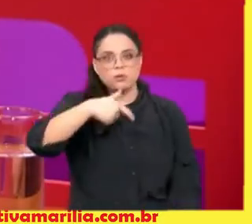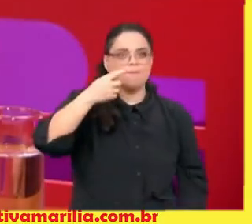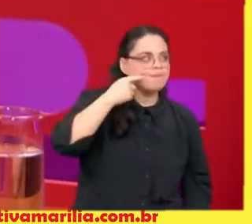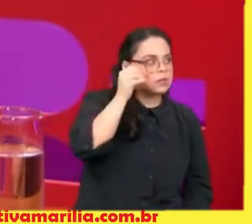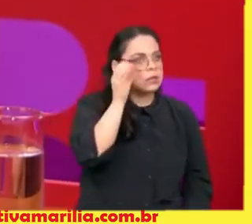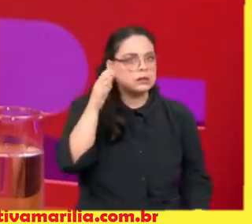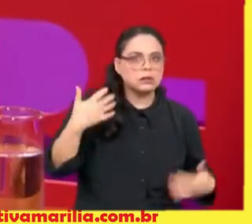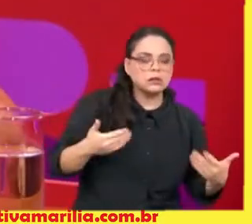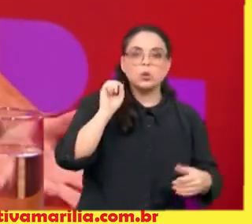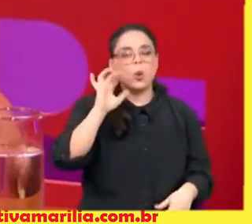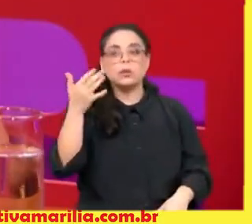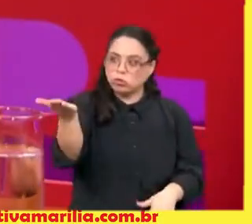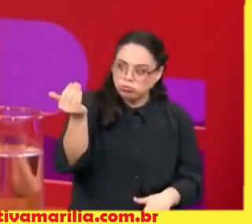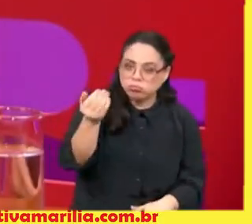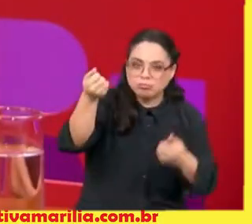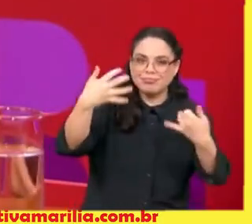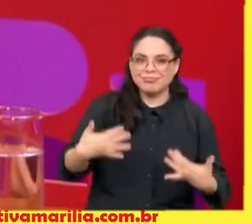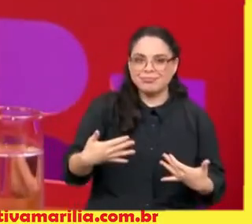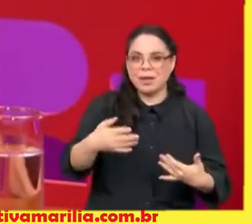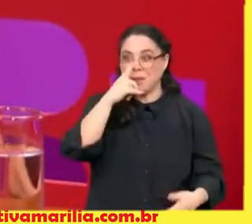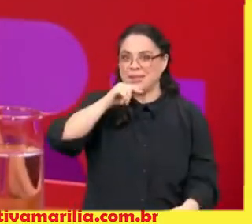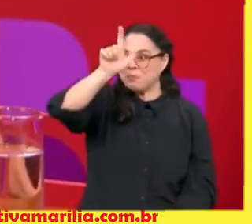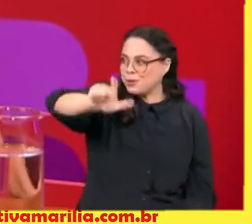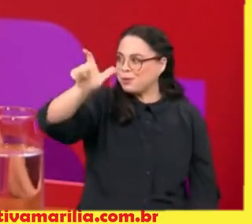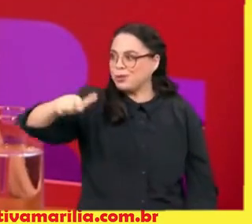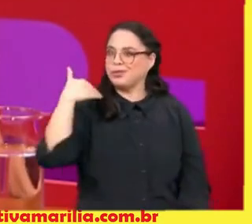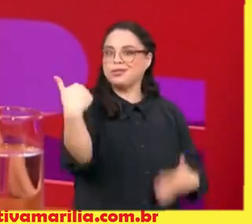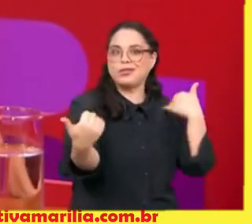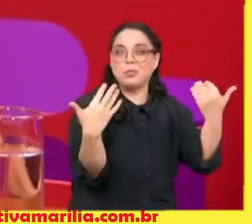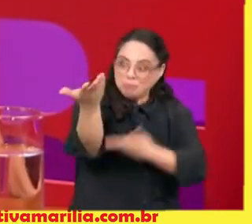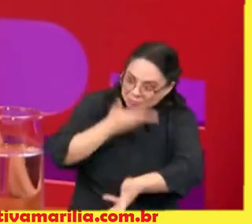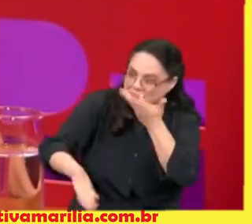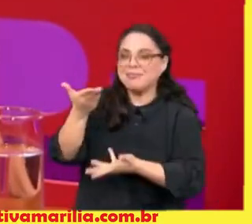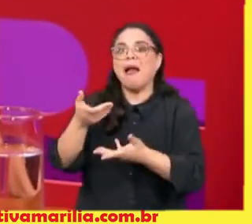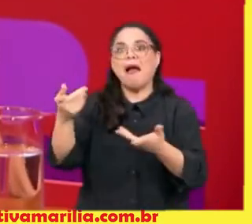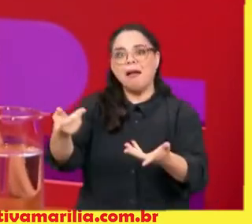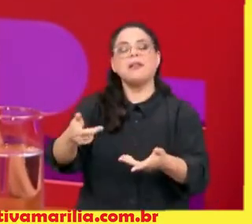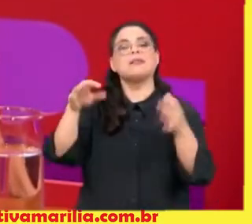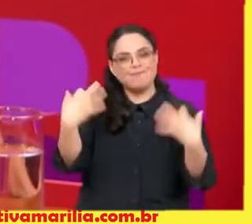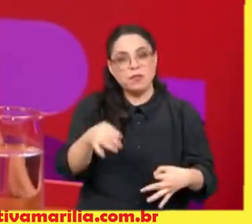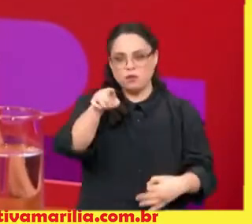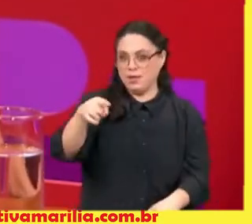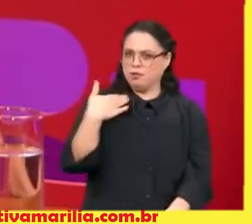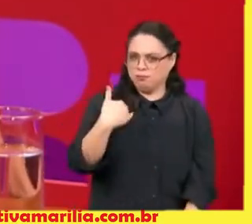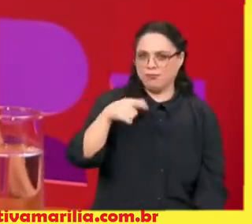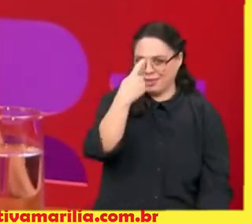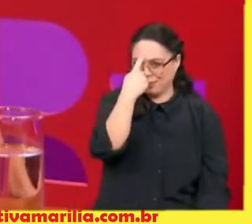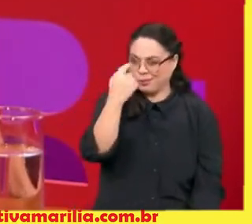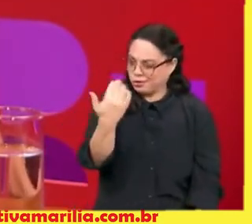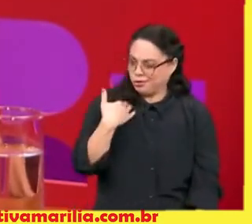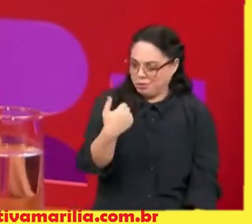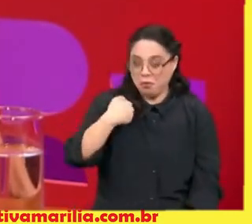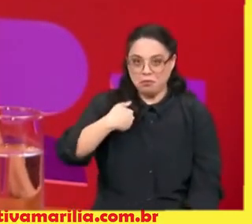né? E isso eu acho extraordinário. Felizmente isso aconteceu. Sim. Né? Você não me chamou aqui para falar